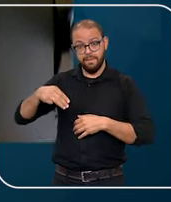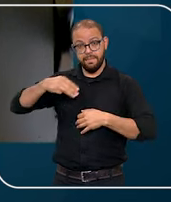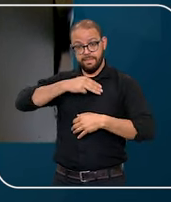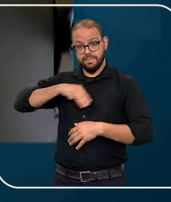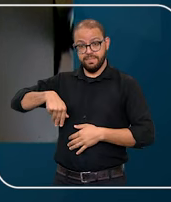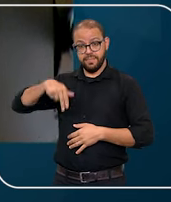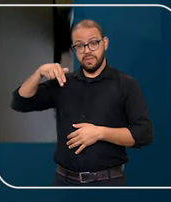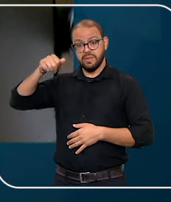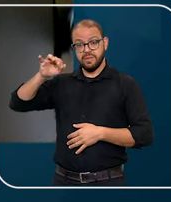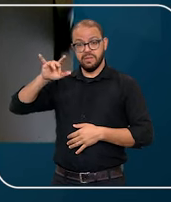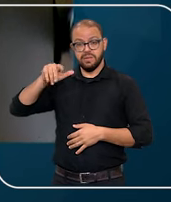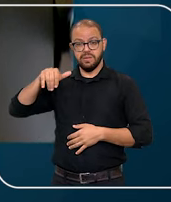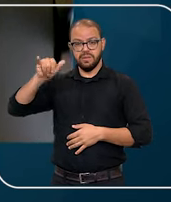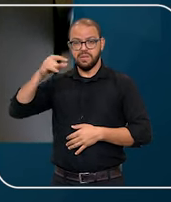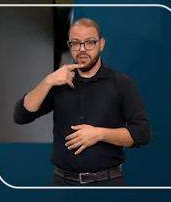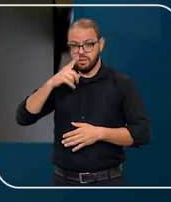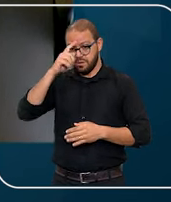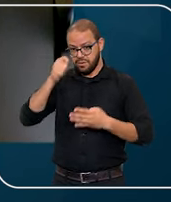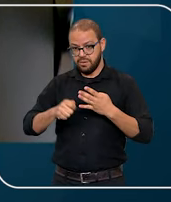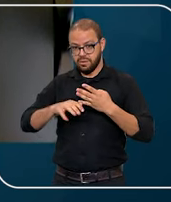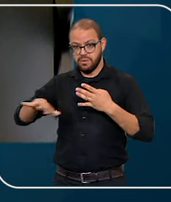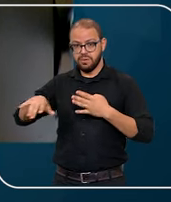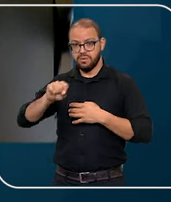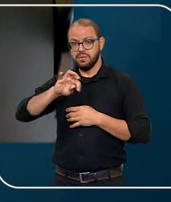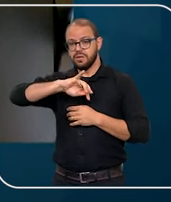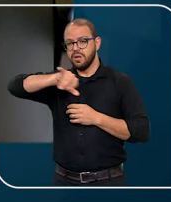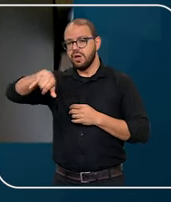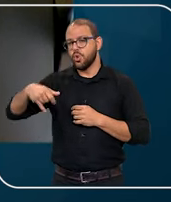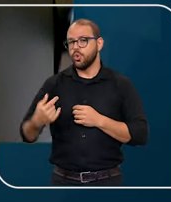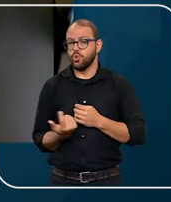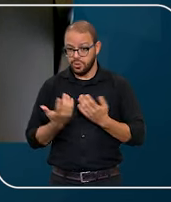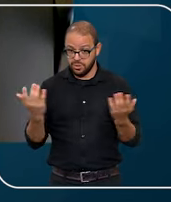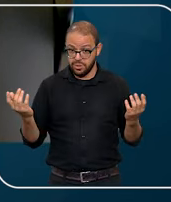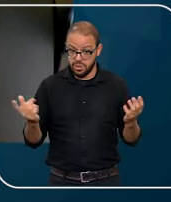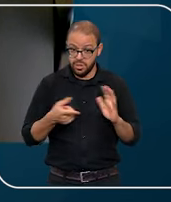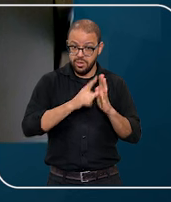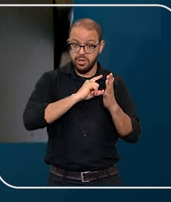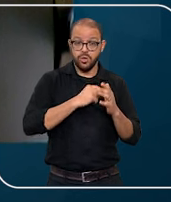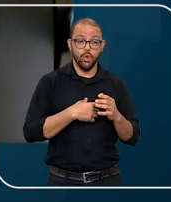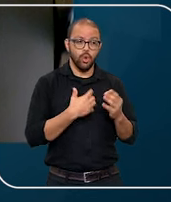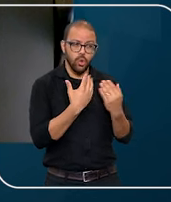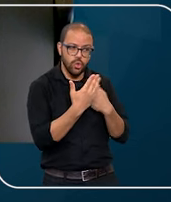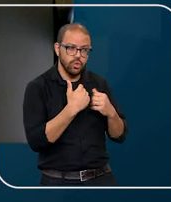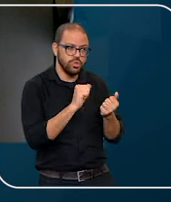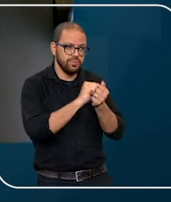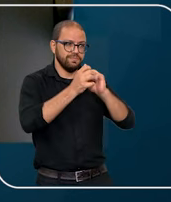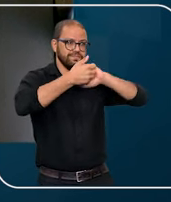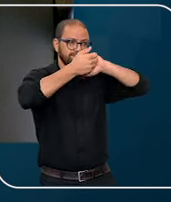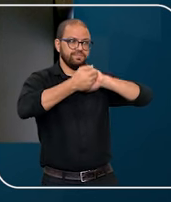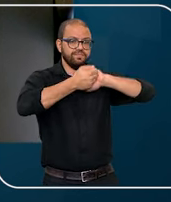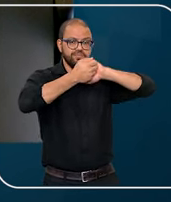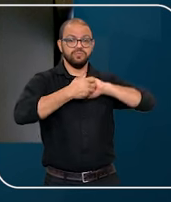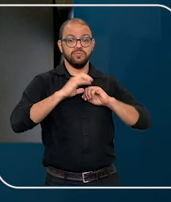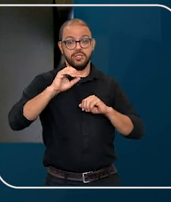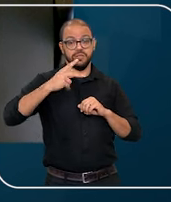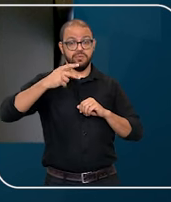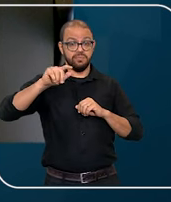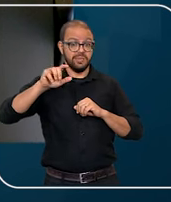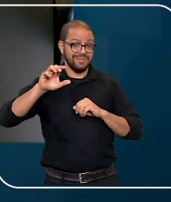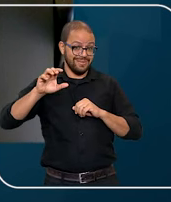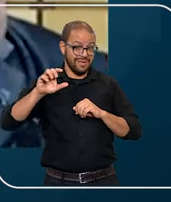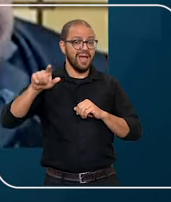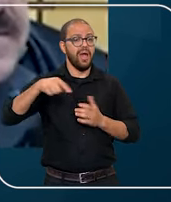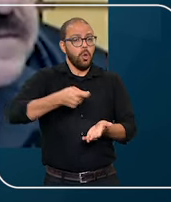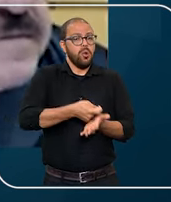recurso especial, ministra Nancy Andrighi, mencionou o precedente do STJ no sentido de que a audiência prévia de conciliação ou mediação prevista no